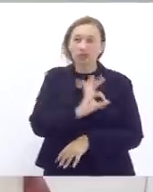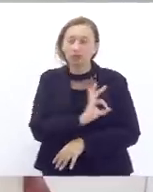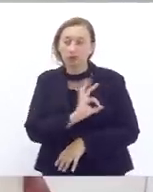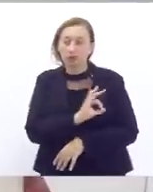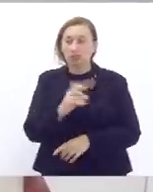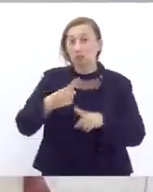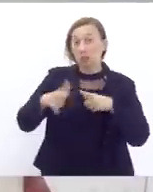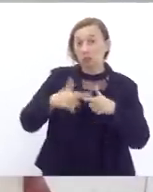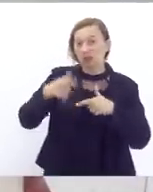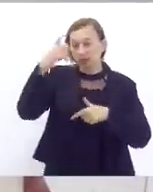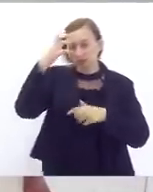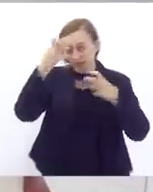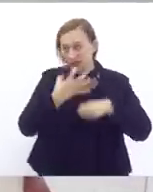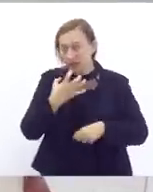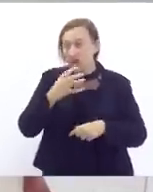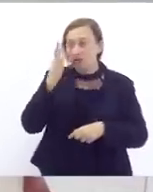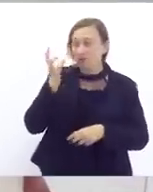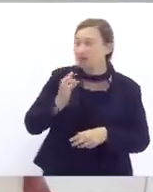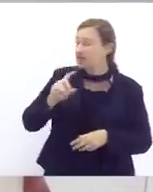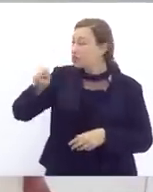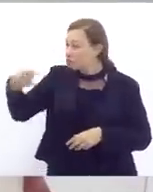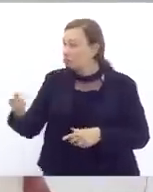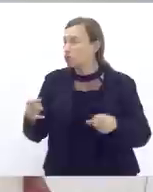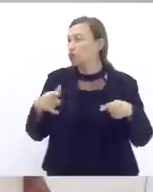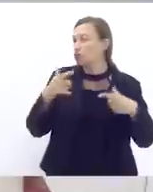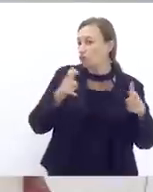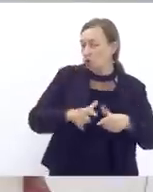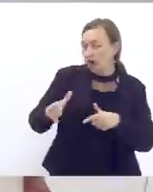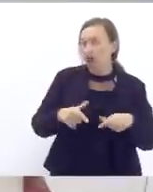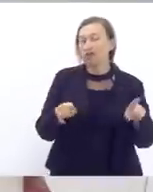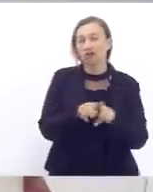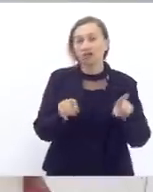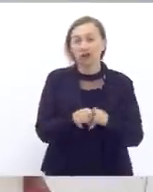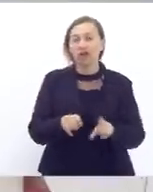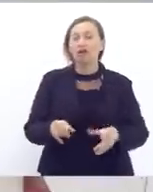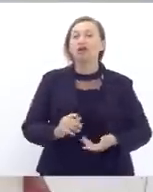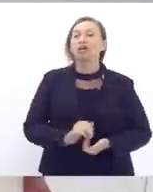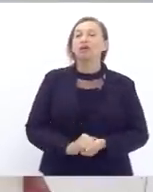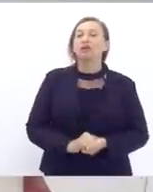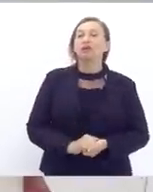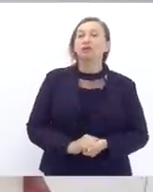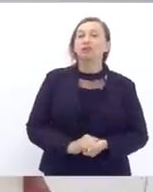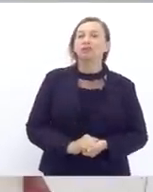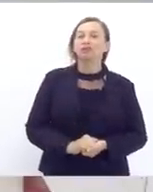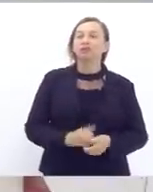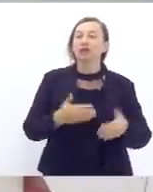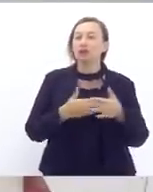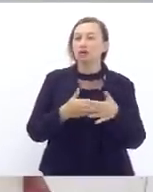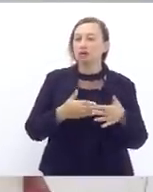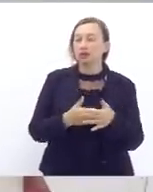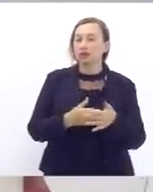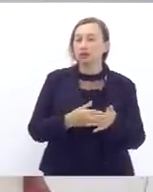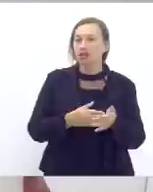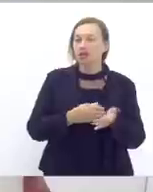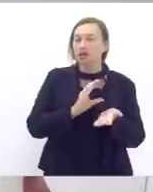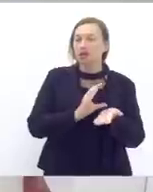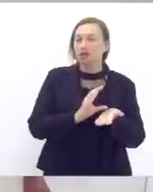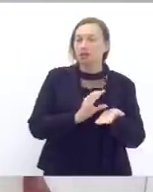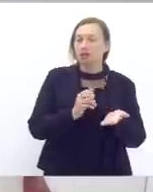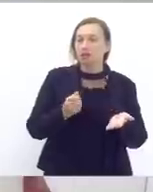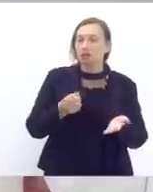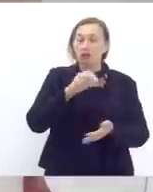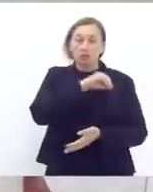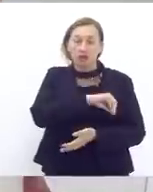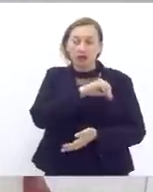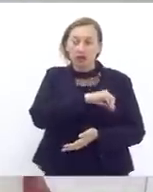não sei se nas outras partes também mas na polícia militar também é muito sério limitaram na contribuição do tempo fora de serviço